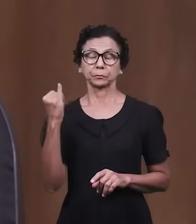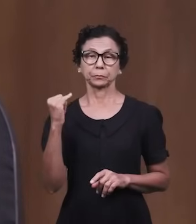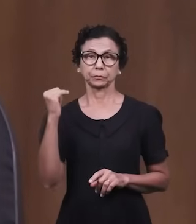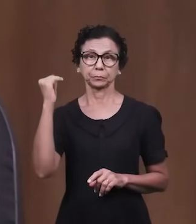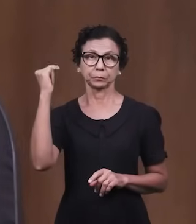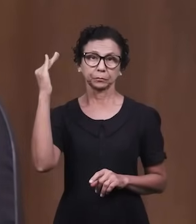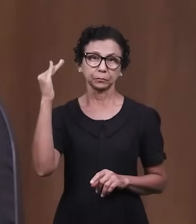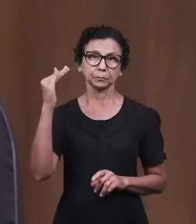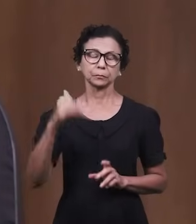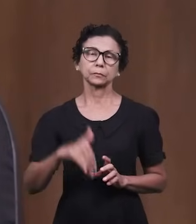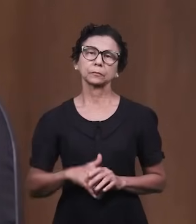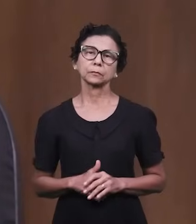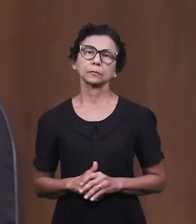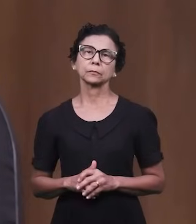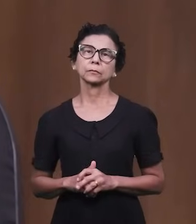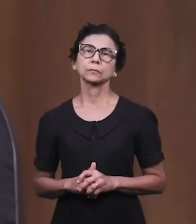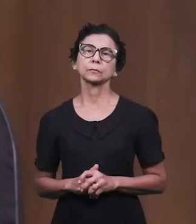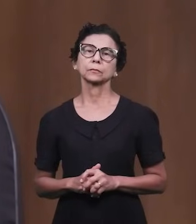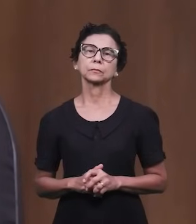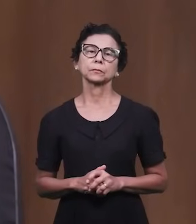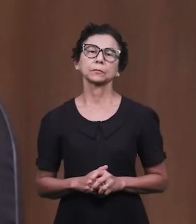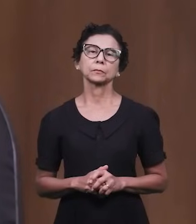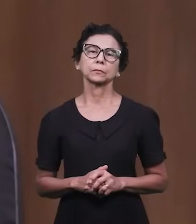sentido nosso, daquilo que é a igreja,